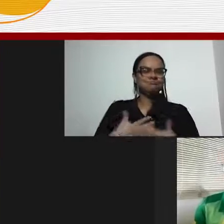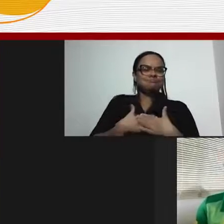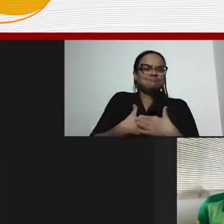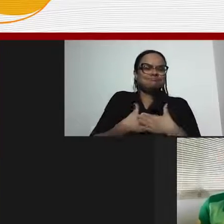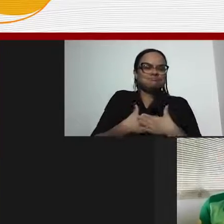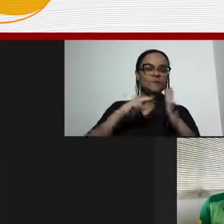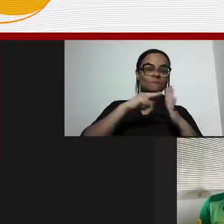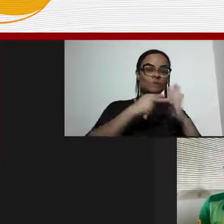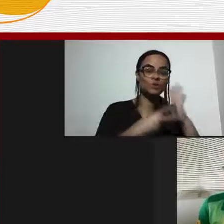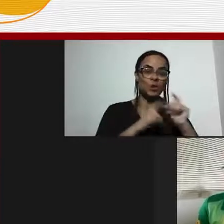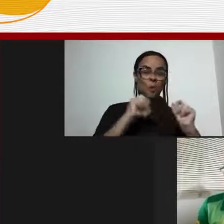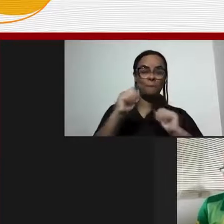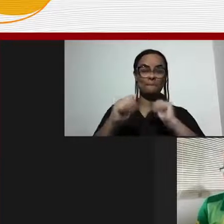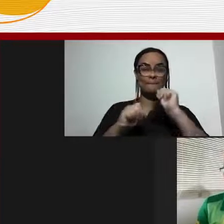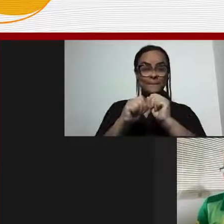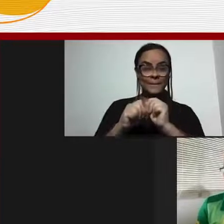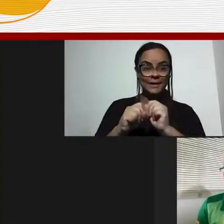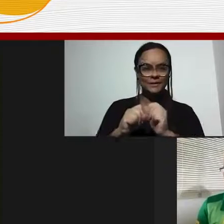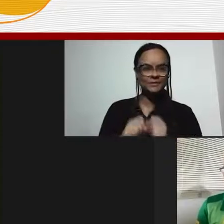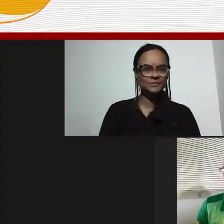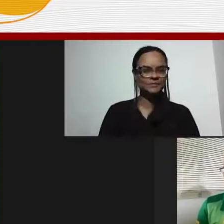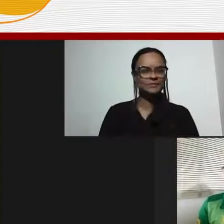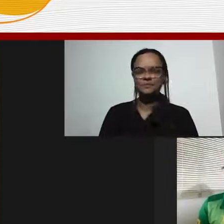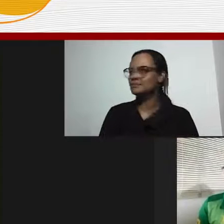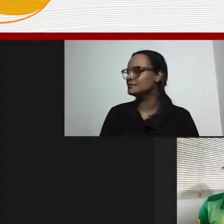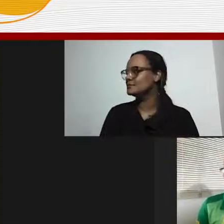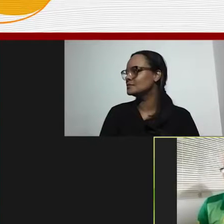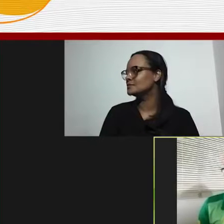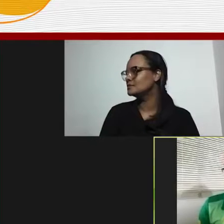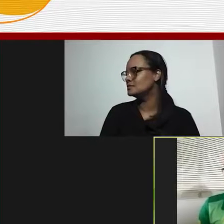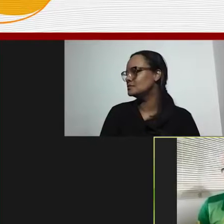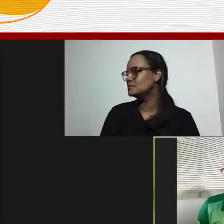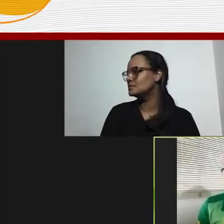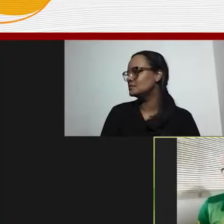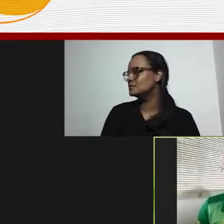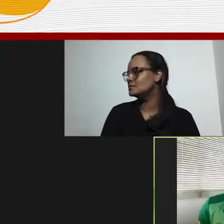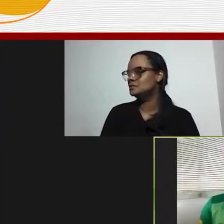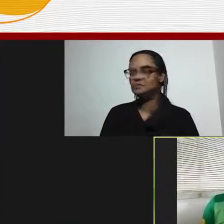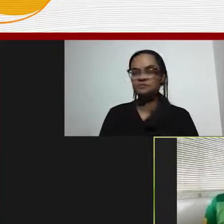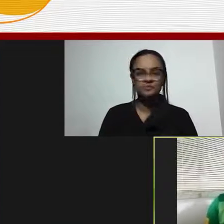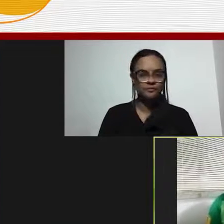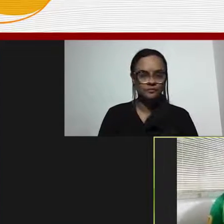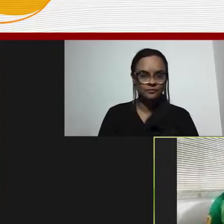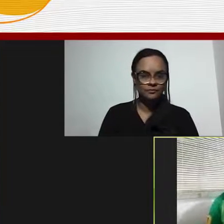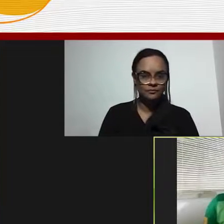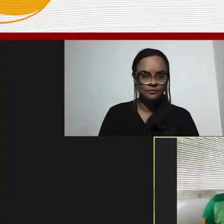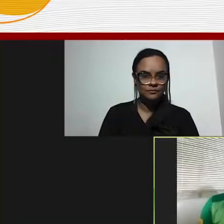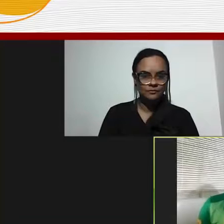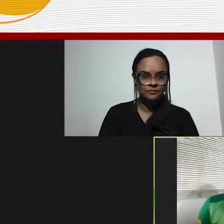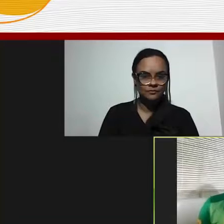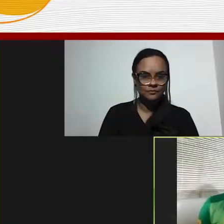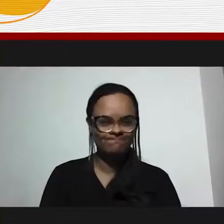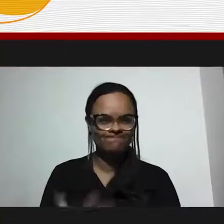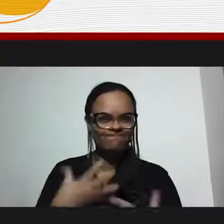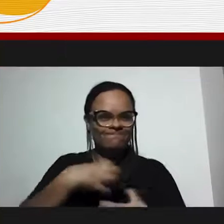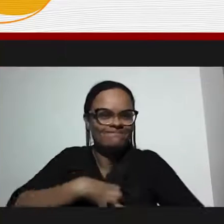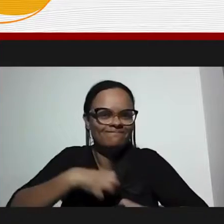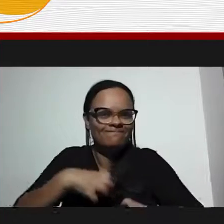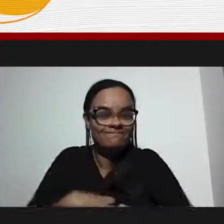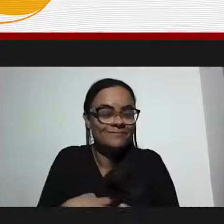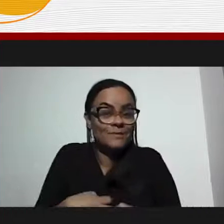significou aquele momento na sua vida? Então, André, até chegar lá, para sentir